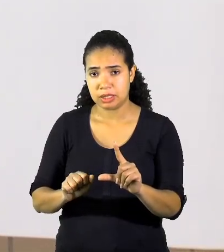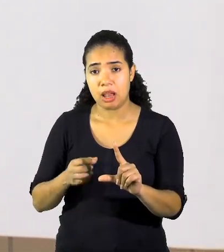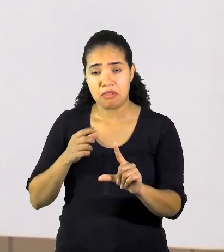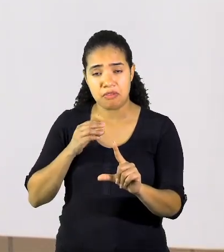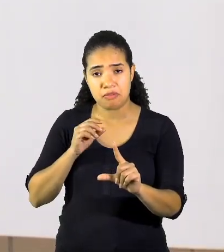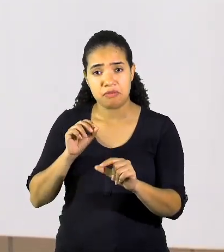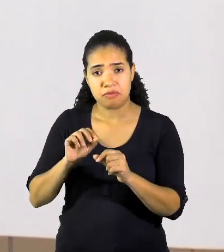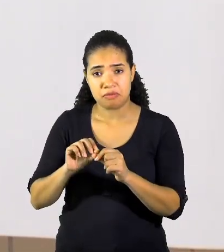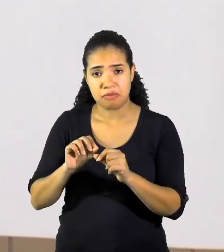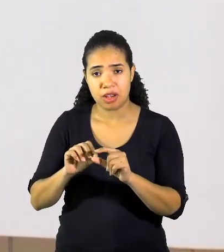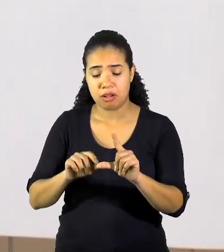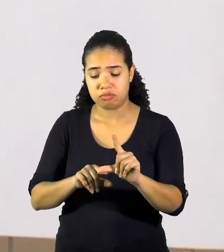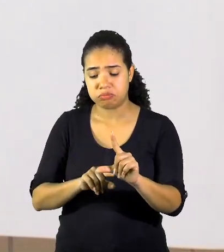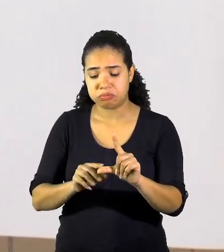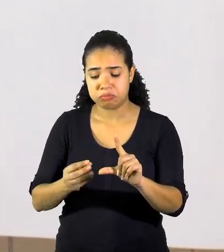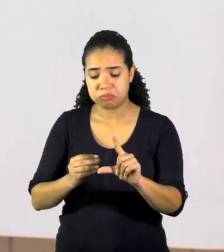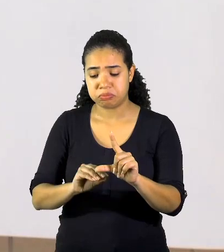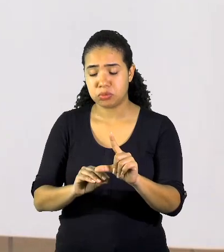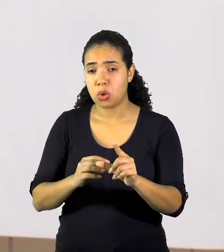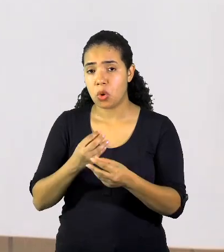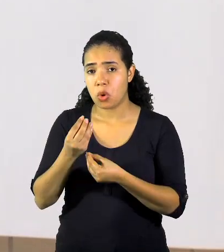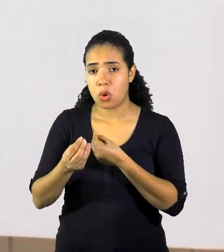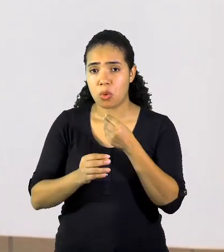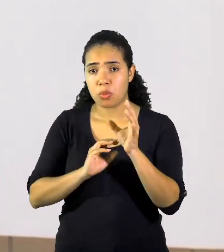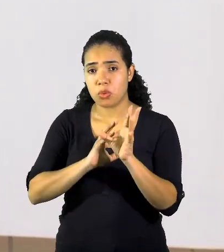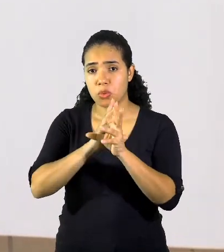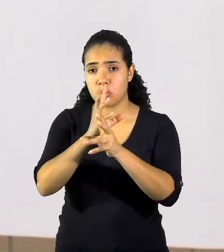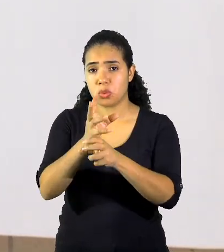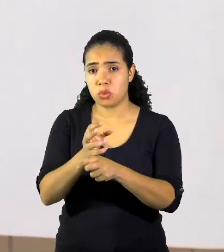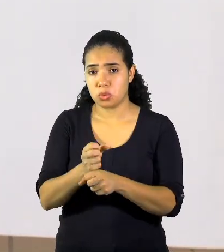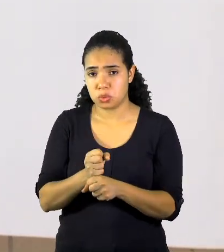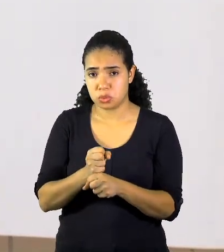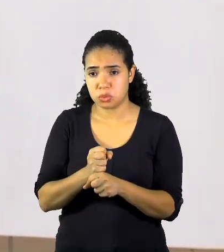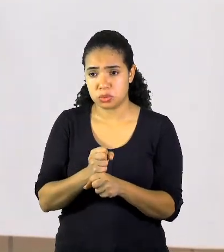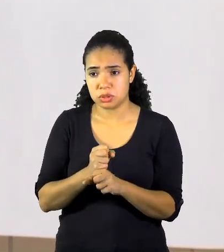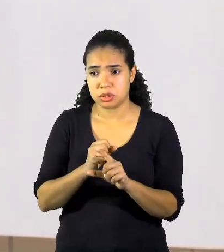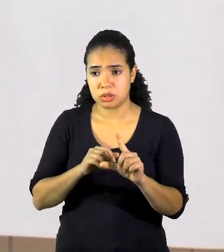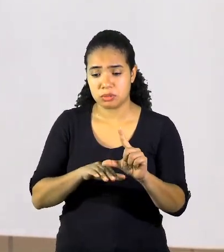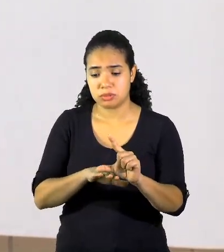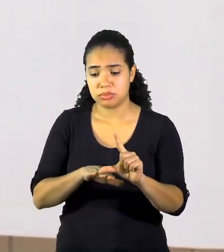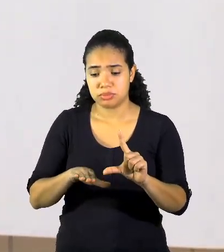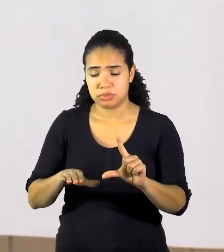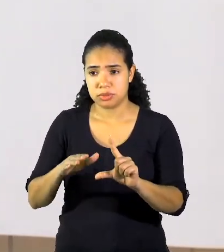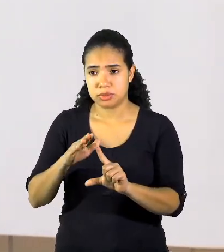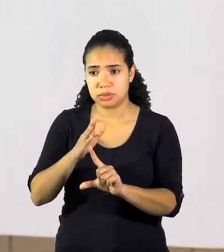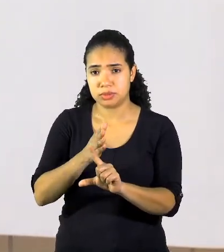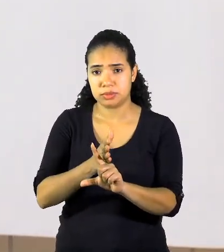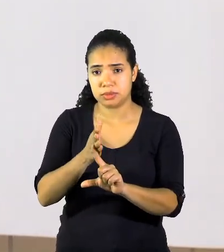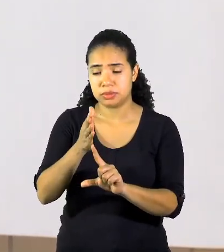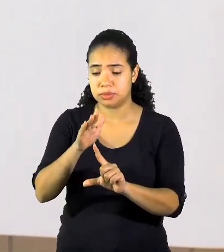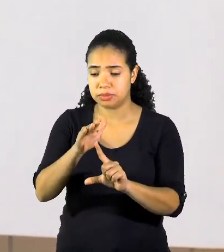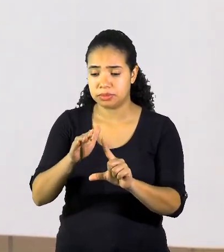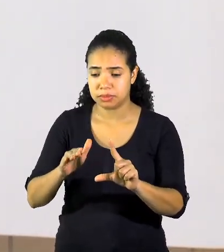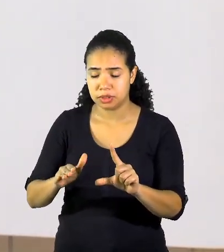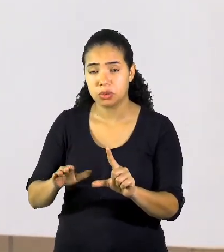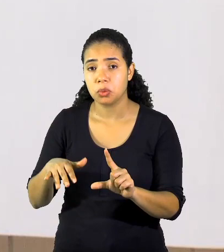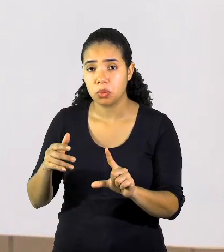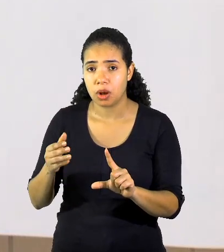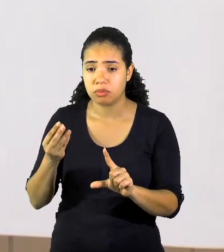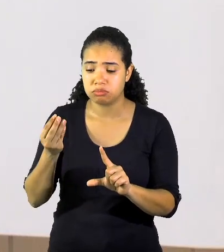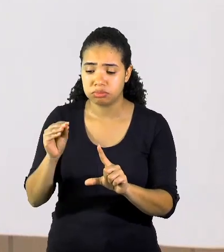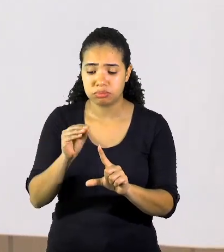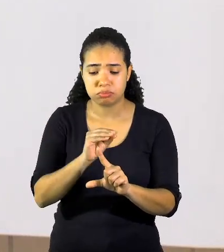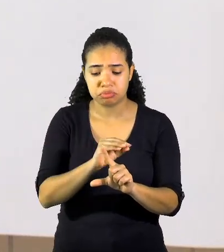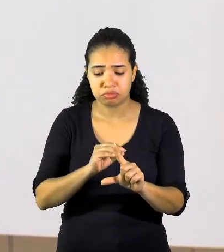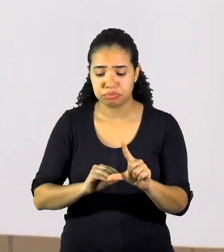quadrado. Como que eu calculo a área de um quadrado, pessoal? Não é lado vezes lado? Quais que são os lados de um